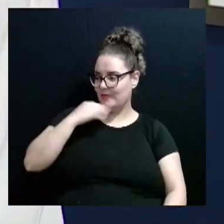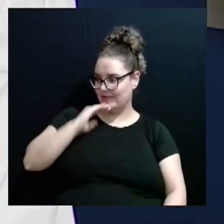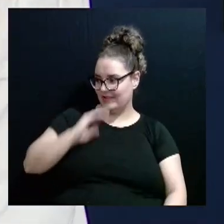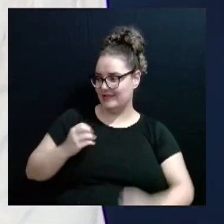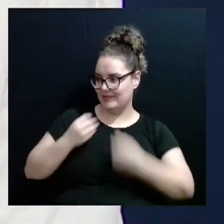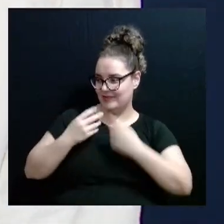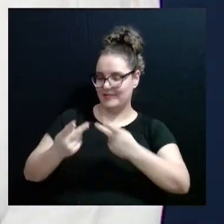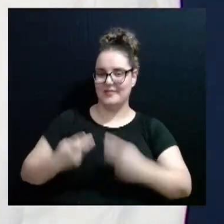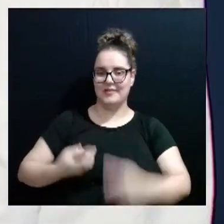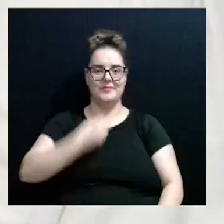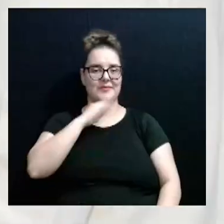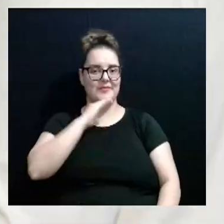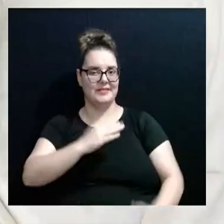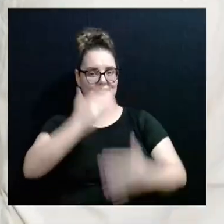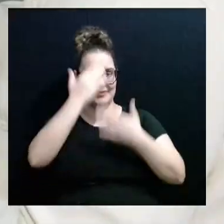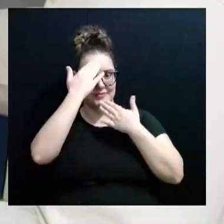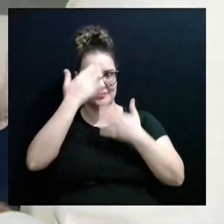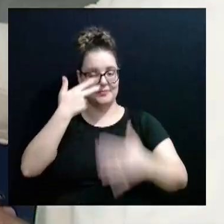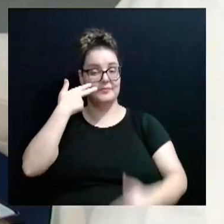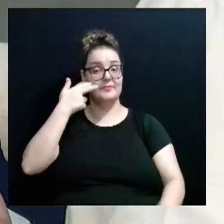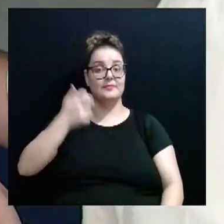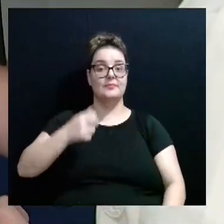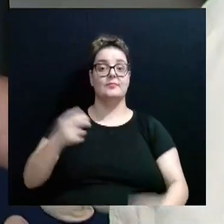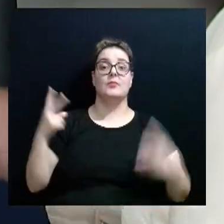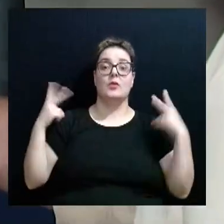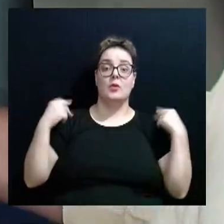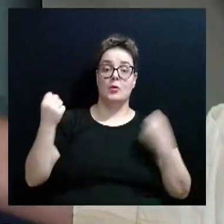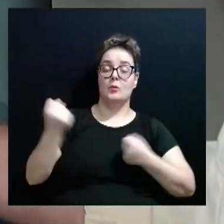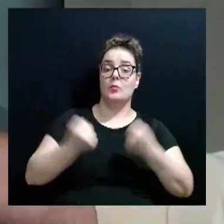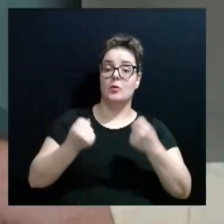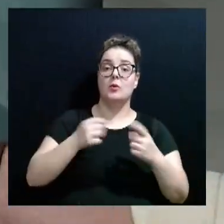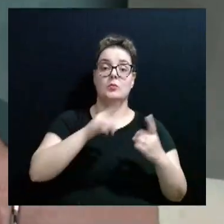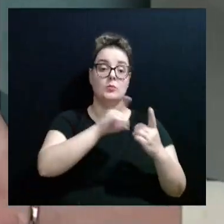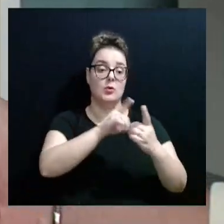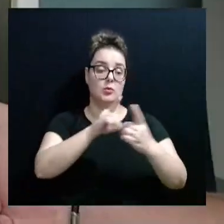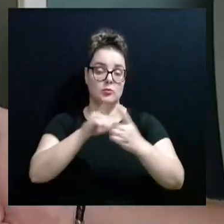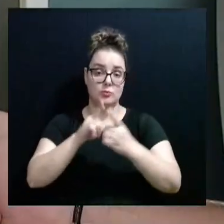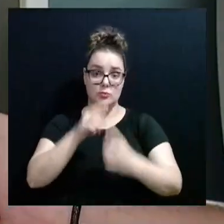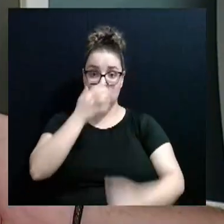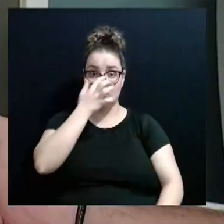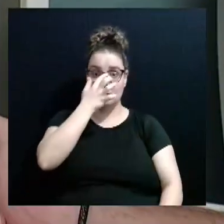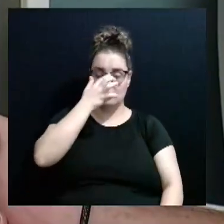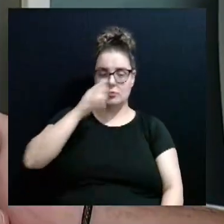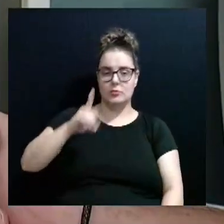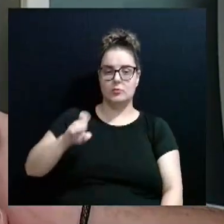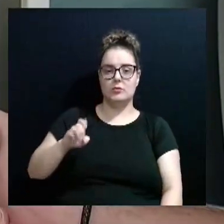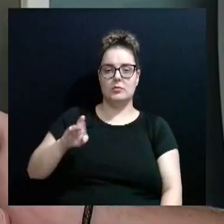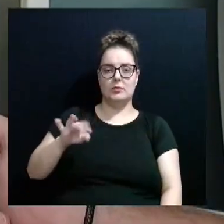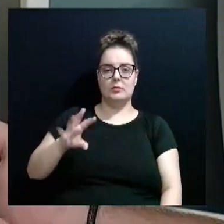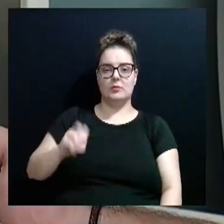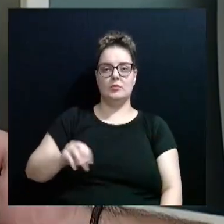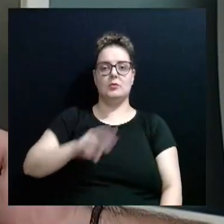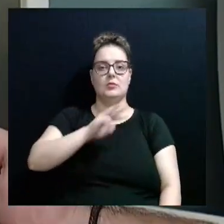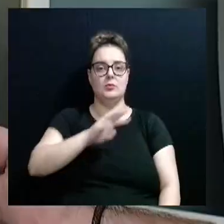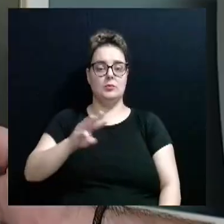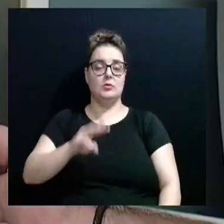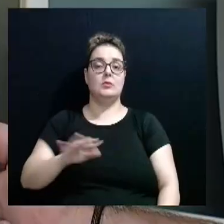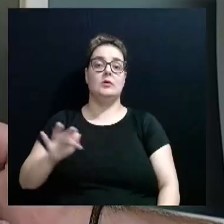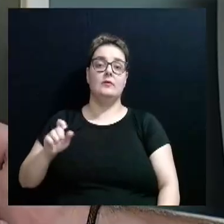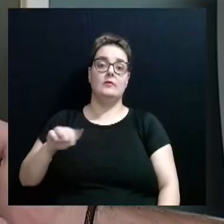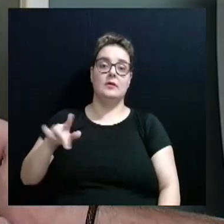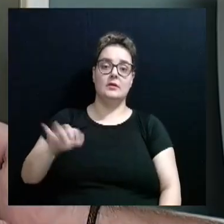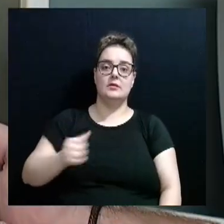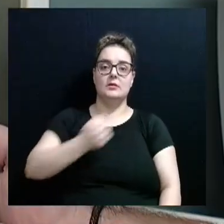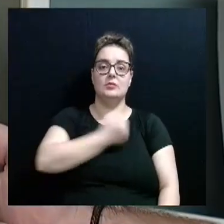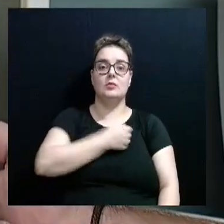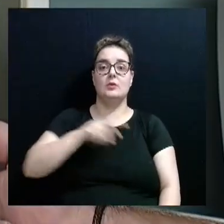obrigado. Rafael, os motoristas já podem consultar os seus débitos no site da Secretaria da Fazenda pelo número do Renavan, que seria o